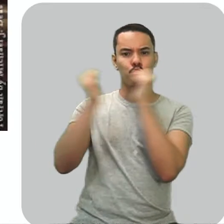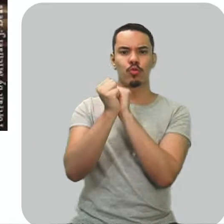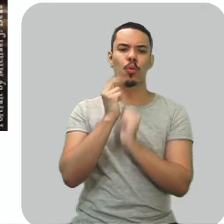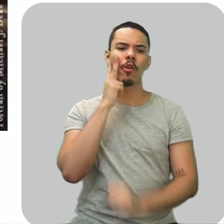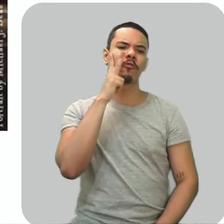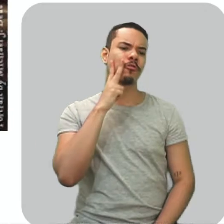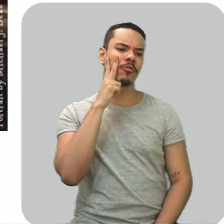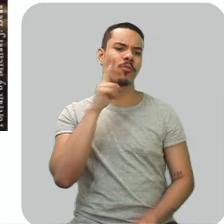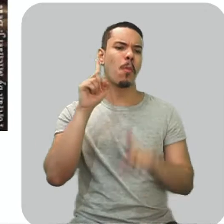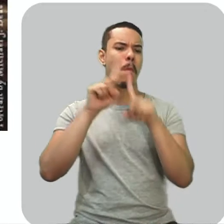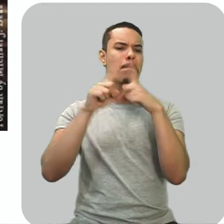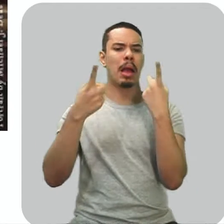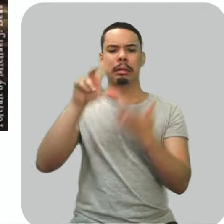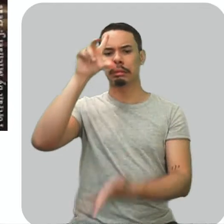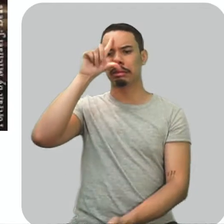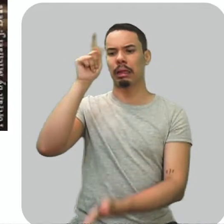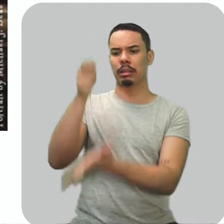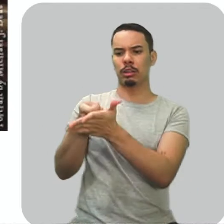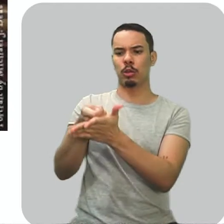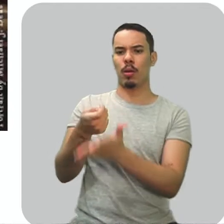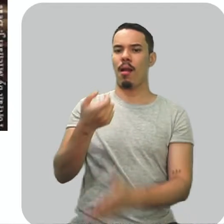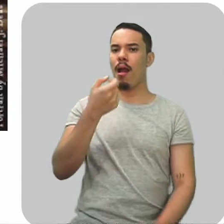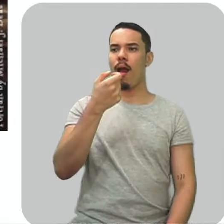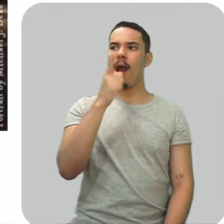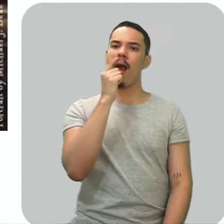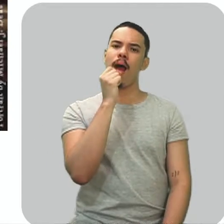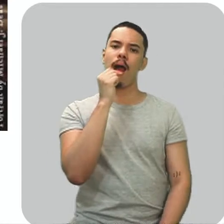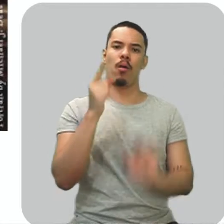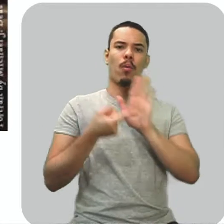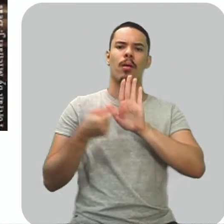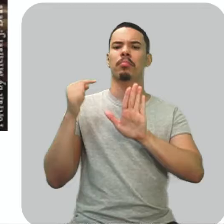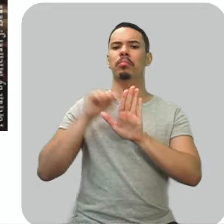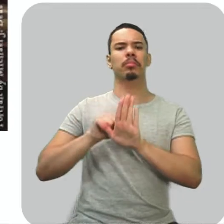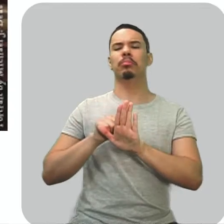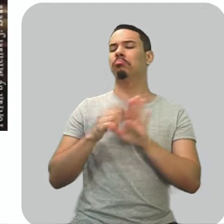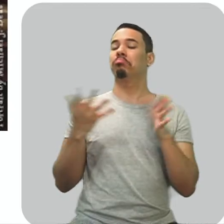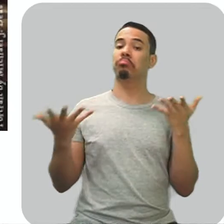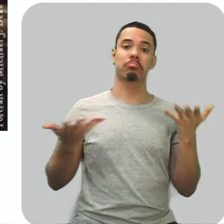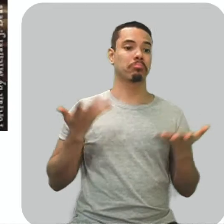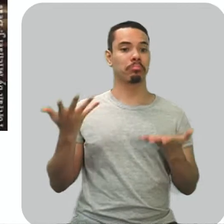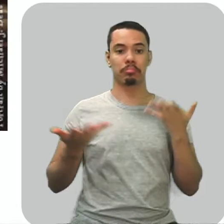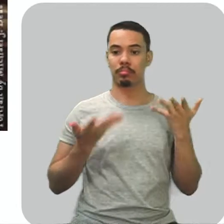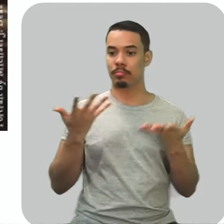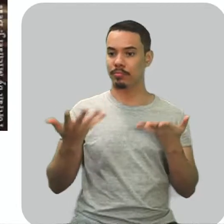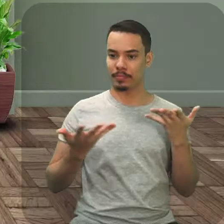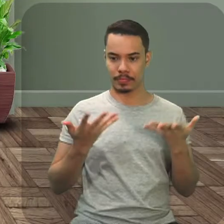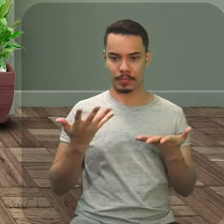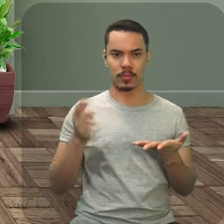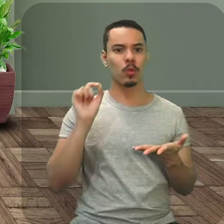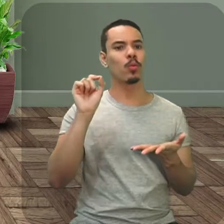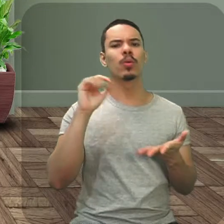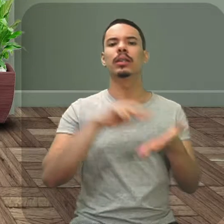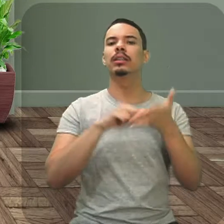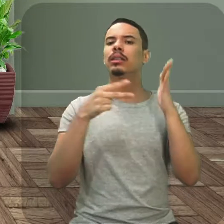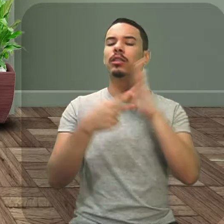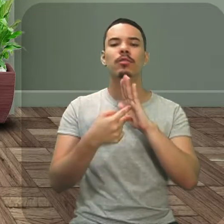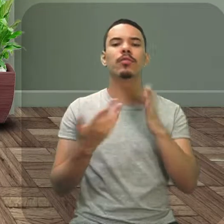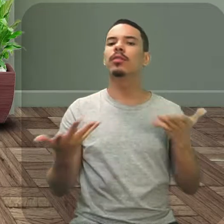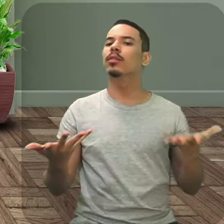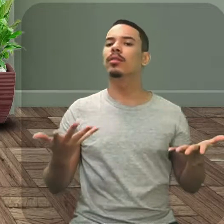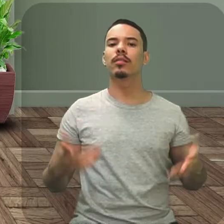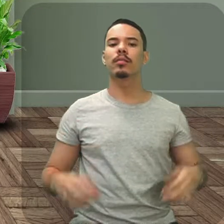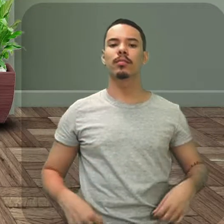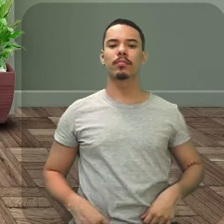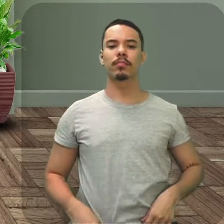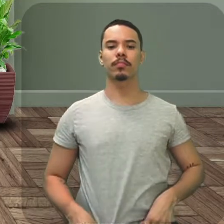mas toma decisões com a água Oi gente que quis dizer com